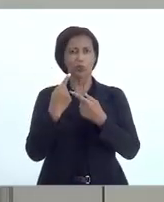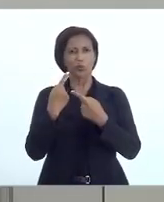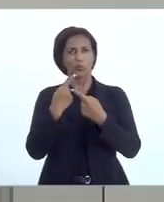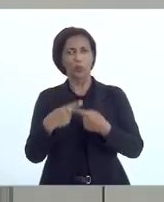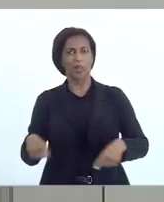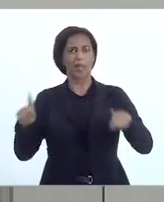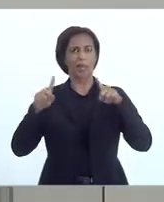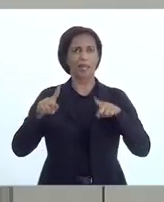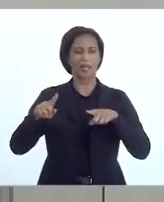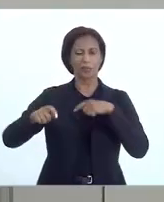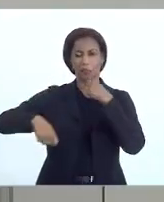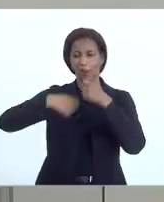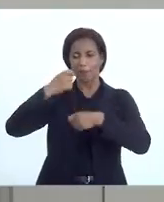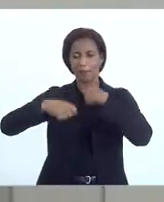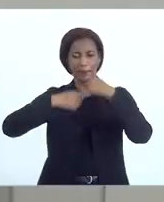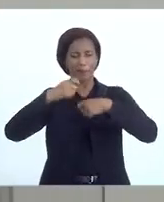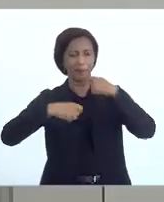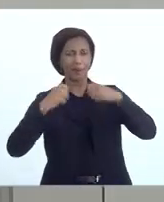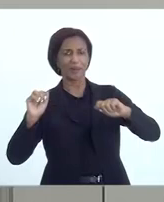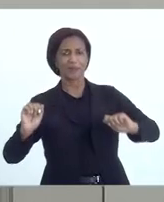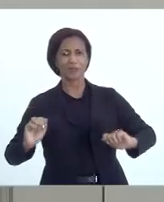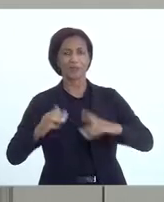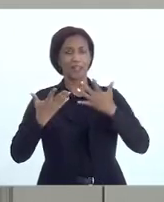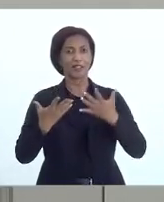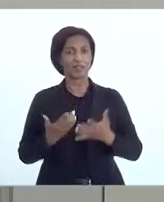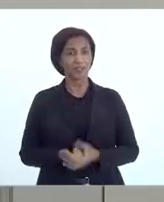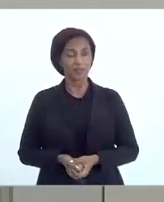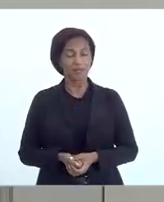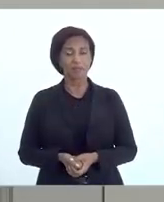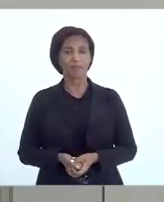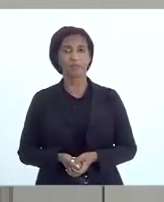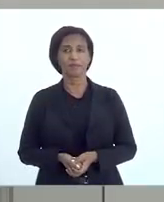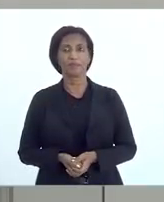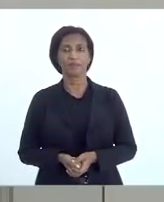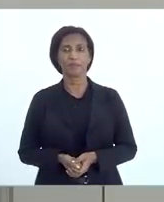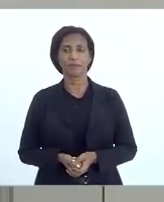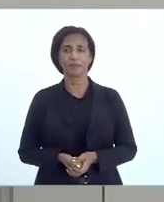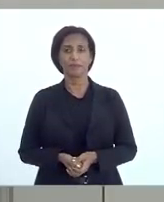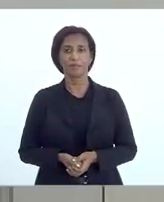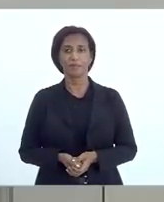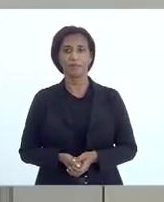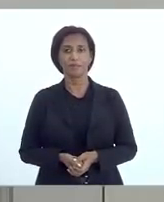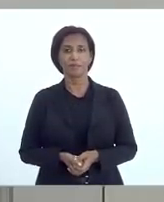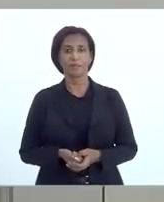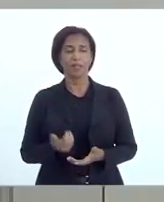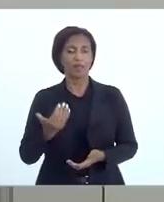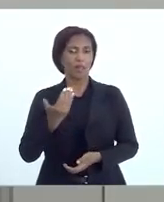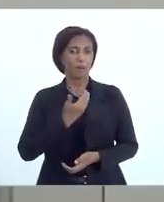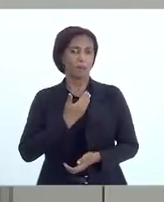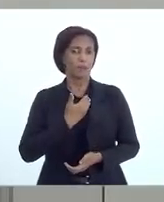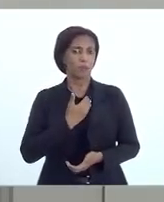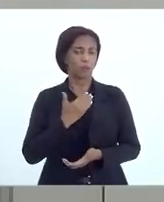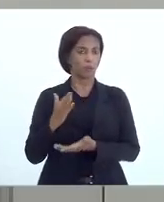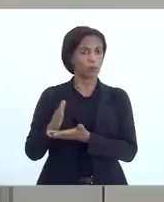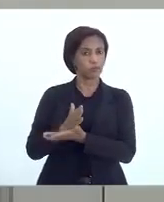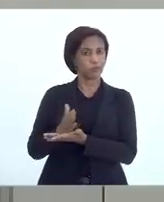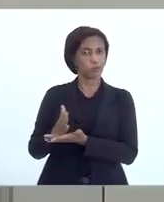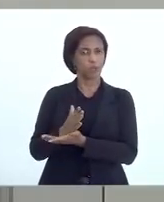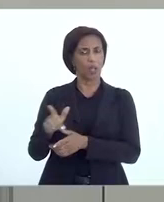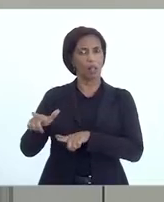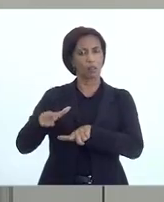churrascaria e fizeram festa e alguns amigos